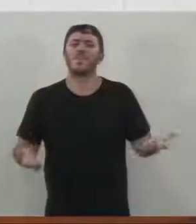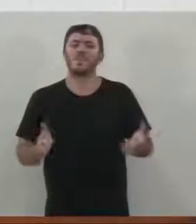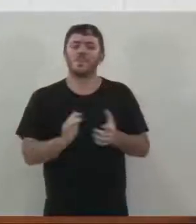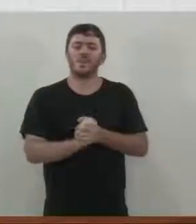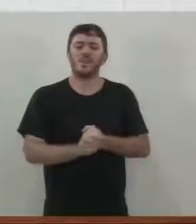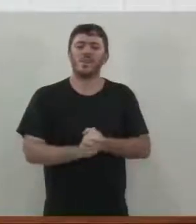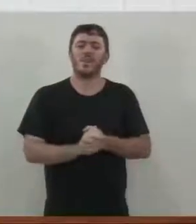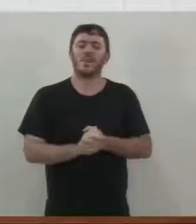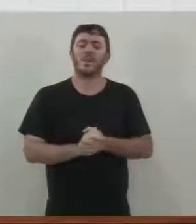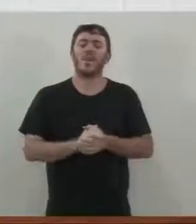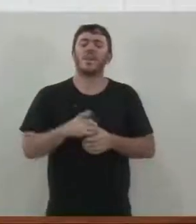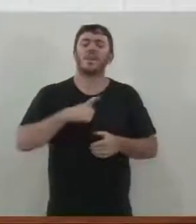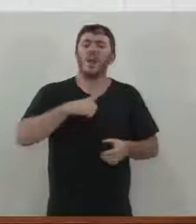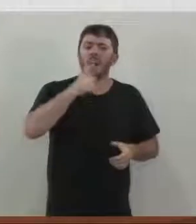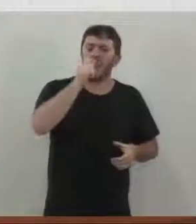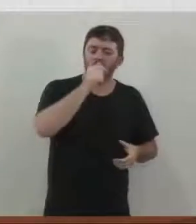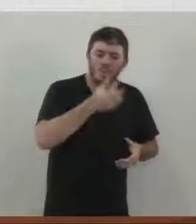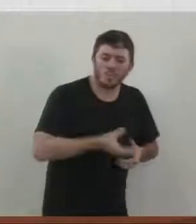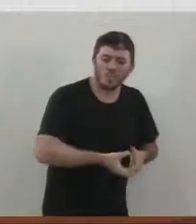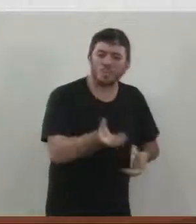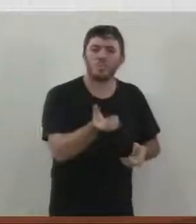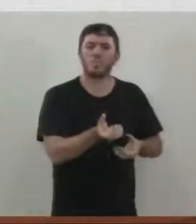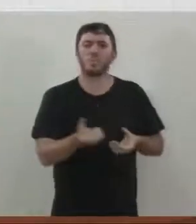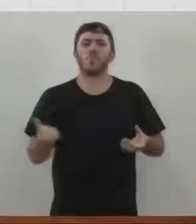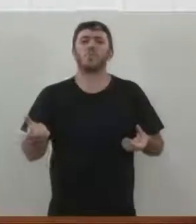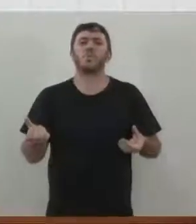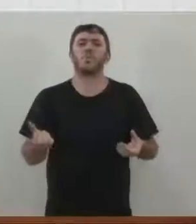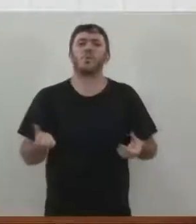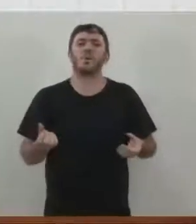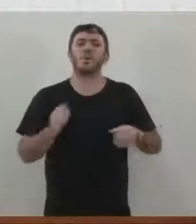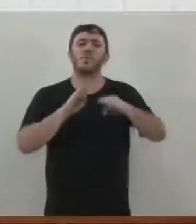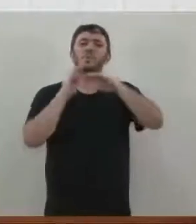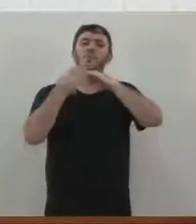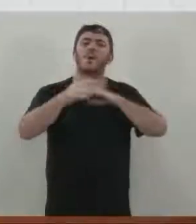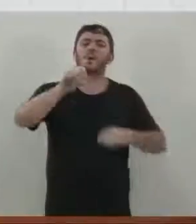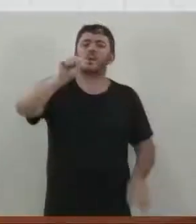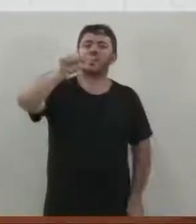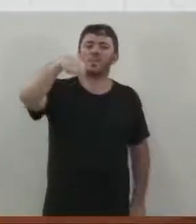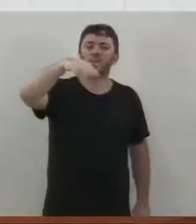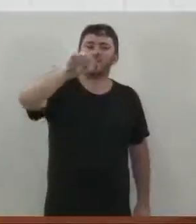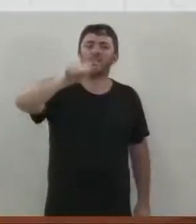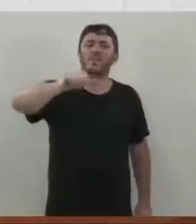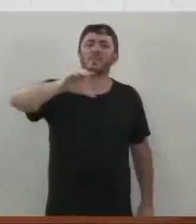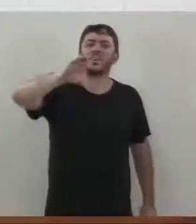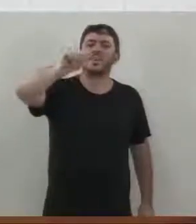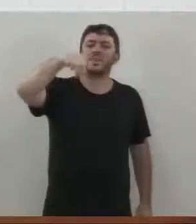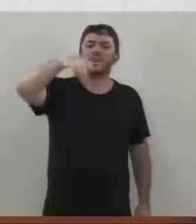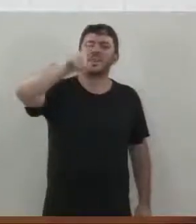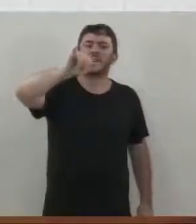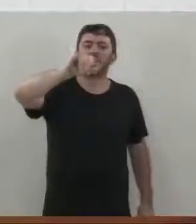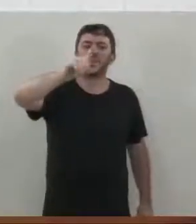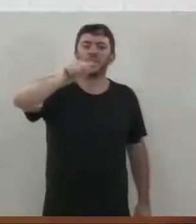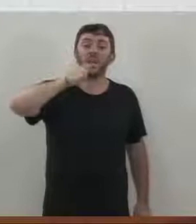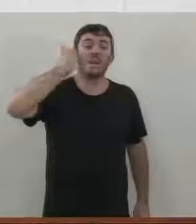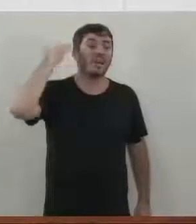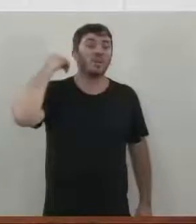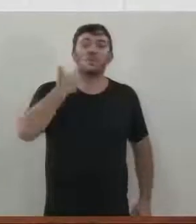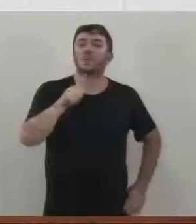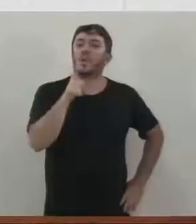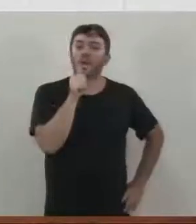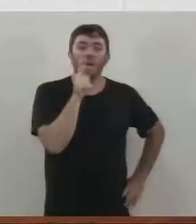na rua José Rezende Meirelles, ali na região do Santa Cândida. Parte dos moradores ali não tinham água